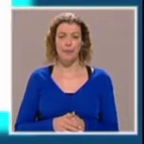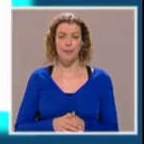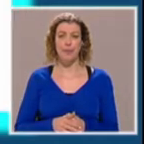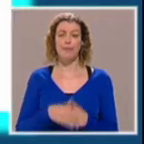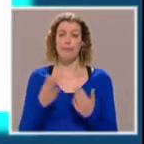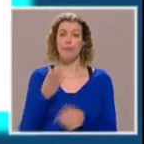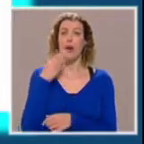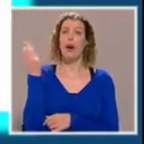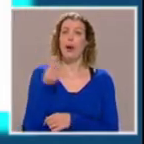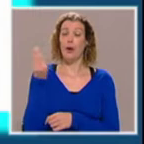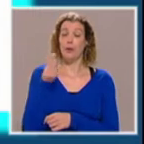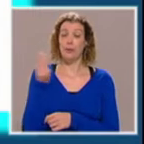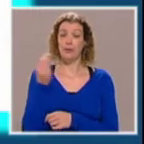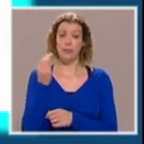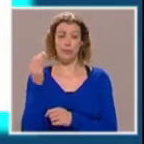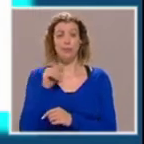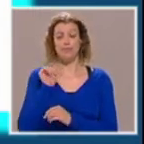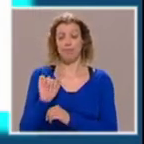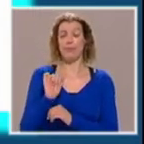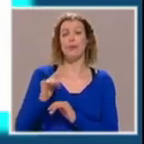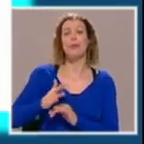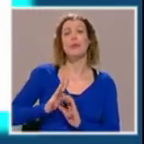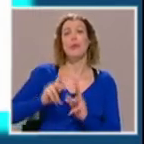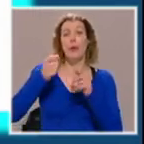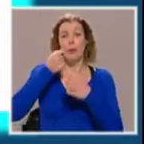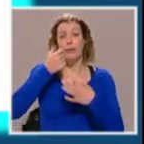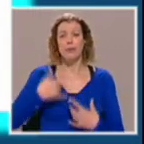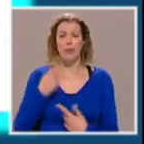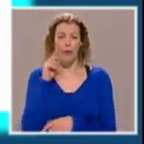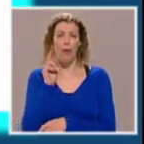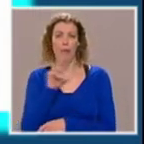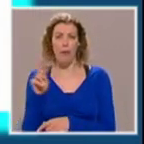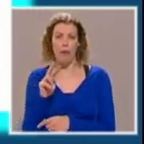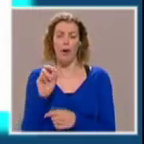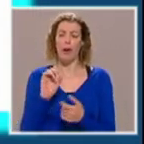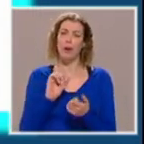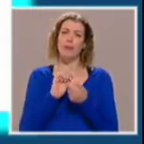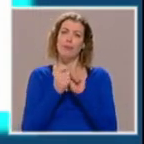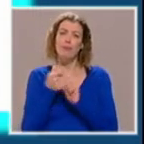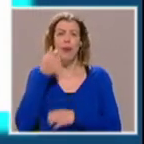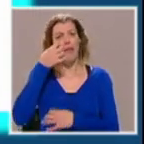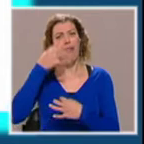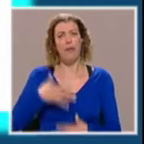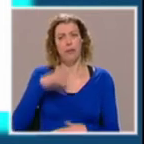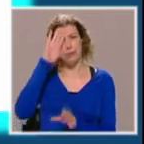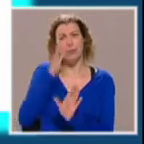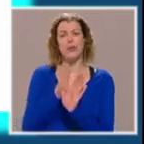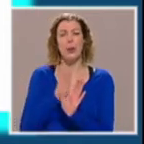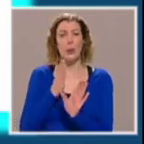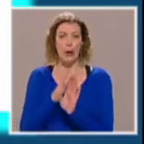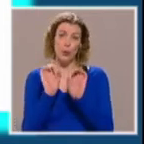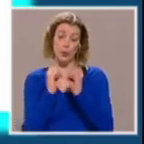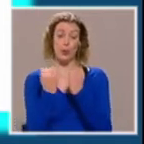A adolescência é a fase do desenvolvimento humano na qual se verifica um conjunto de mudanças físicas, psicológicas